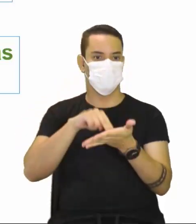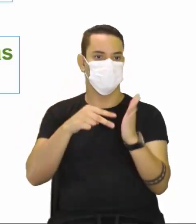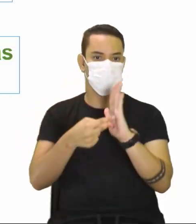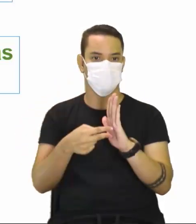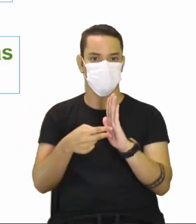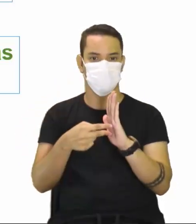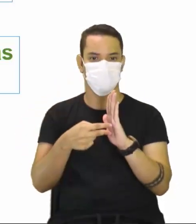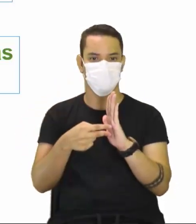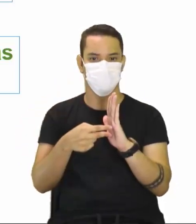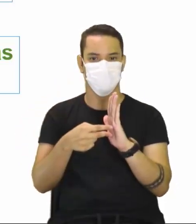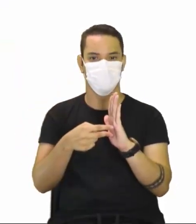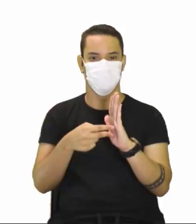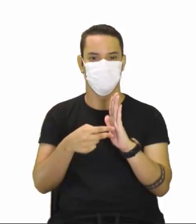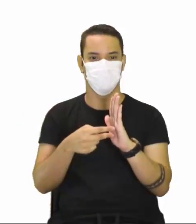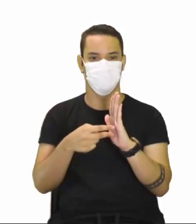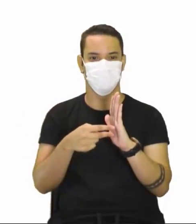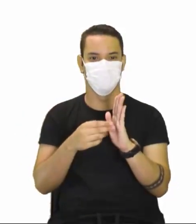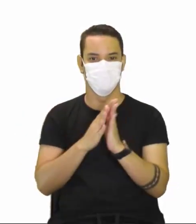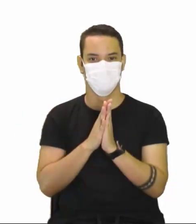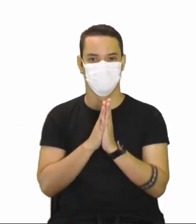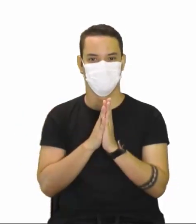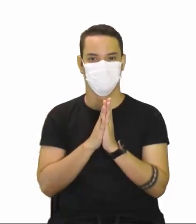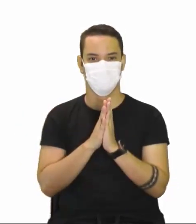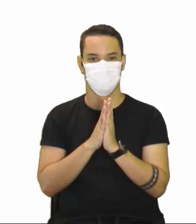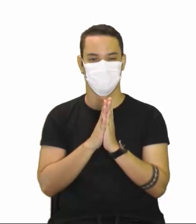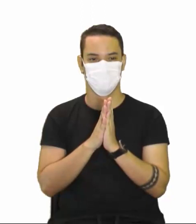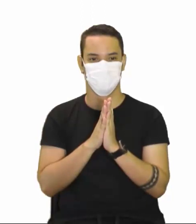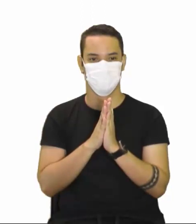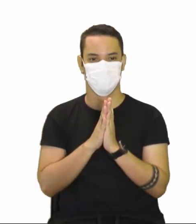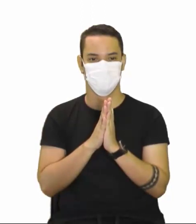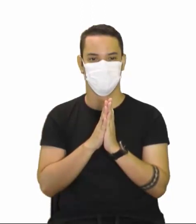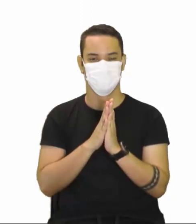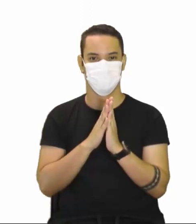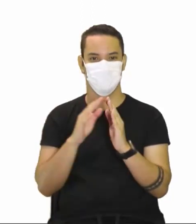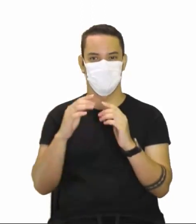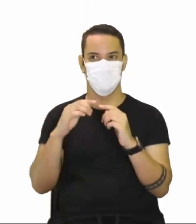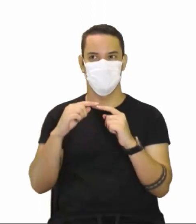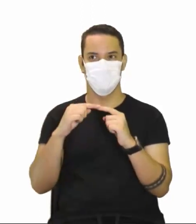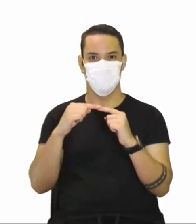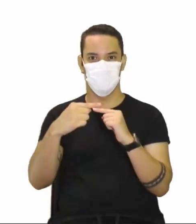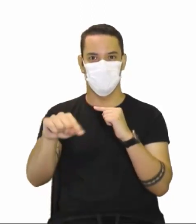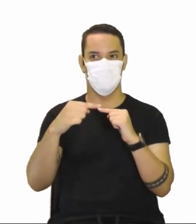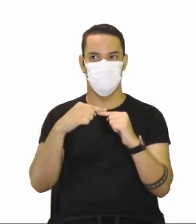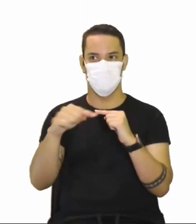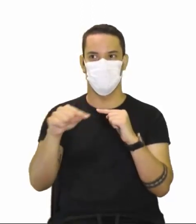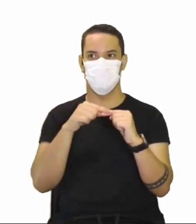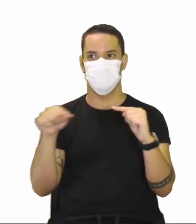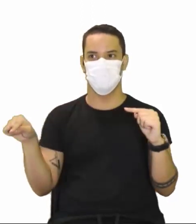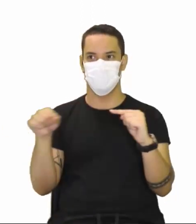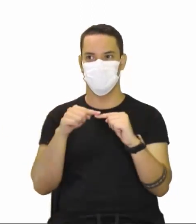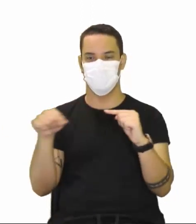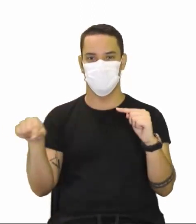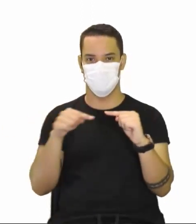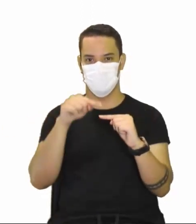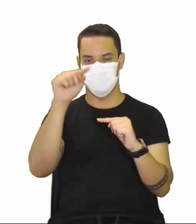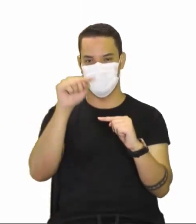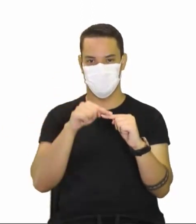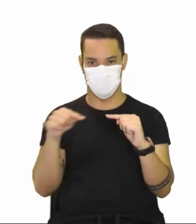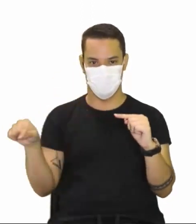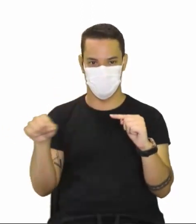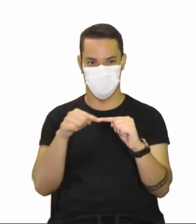colunas verticais. Quanto aos elementos representativos, são os